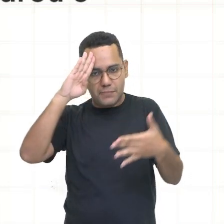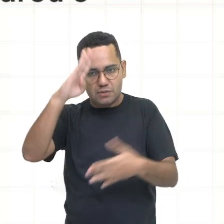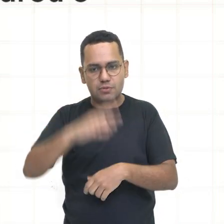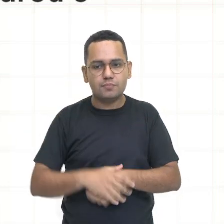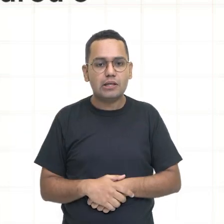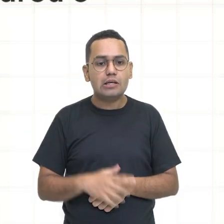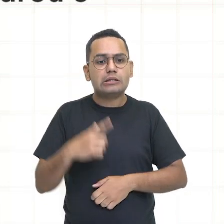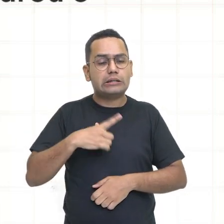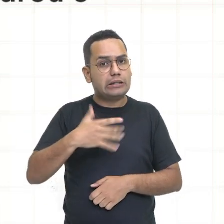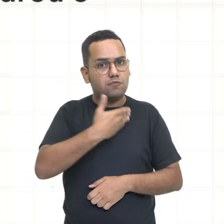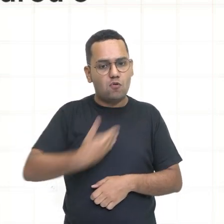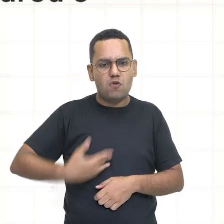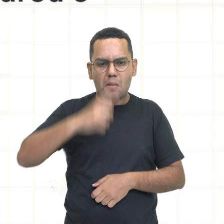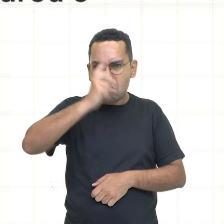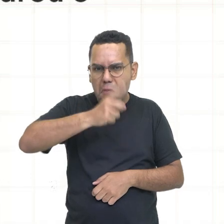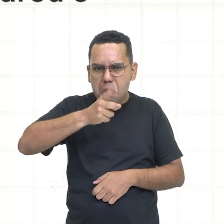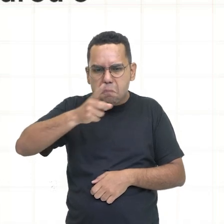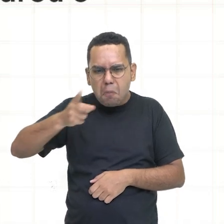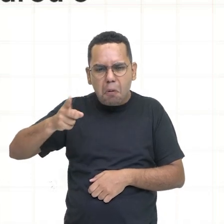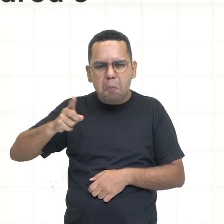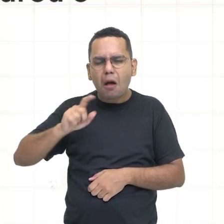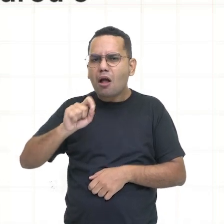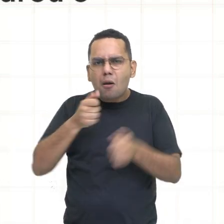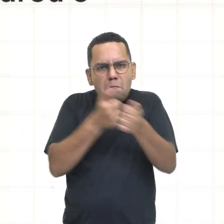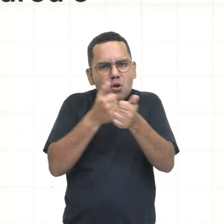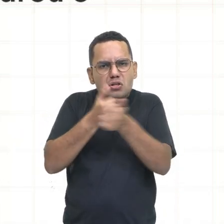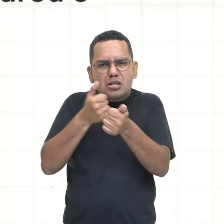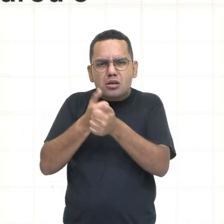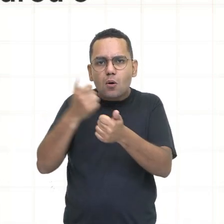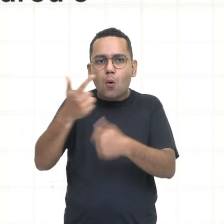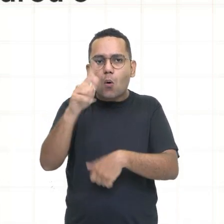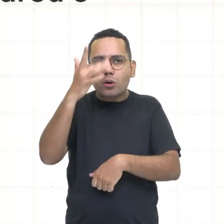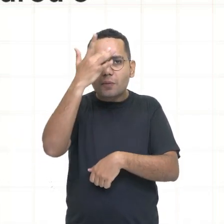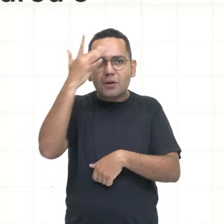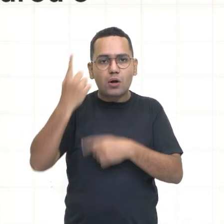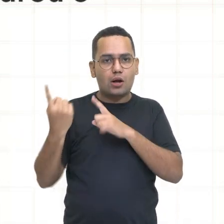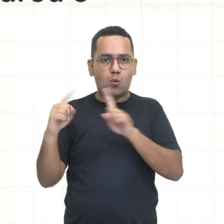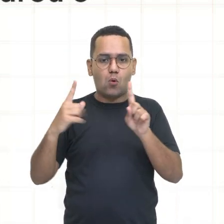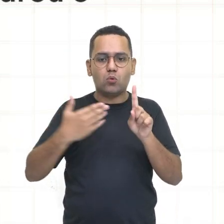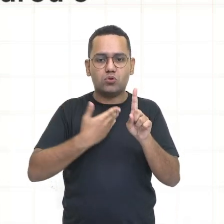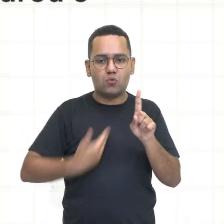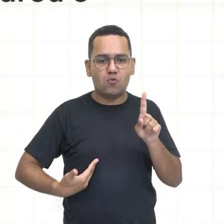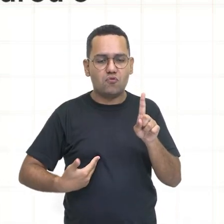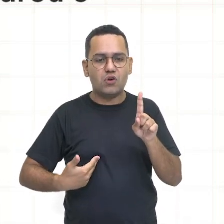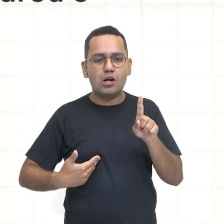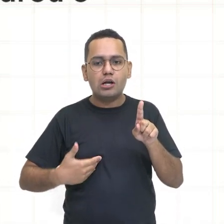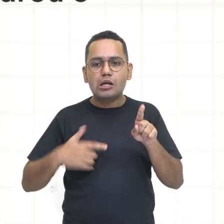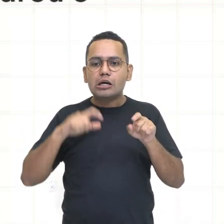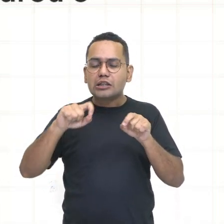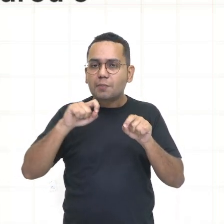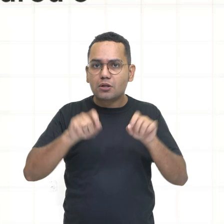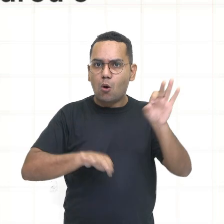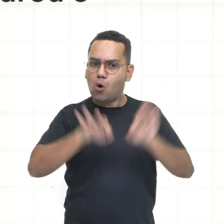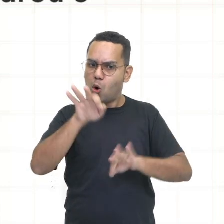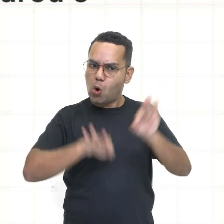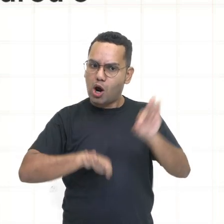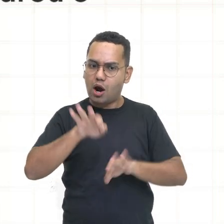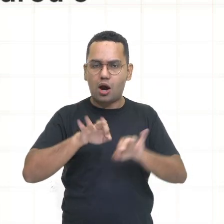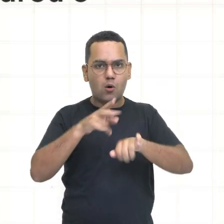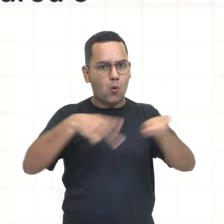que perseguiu opositores e preparou o país para a guerra. Então, a ideia do Hitler era